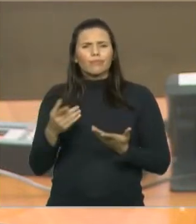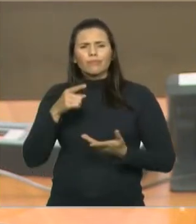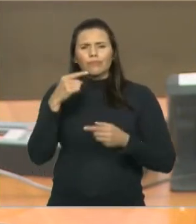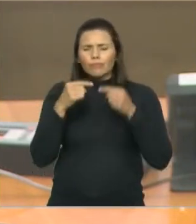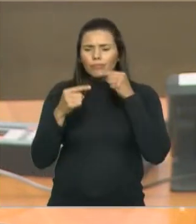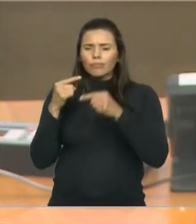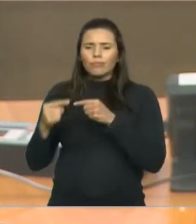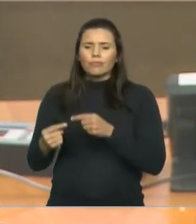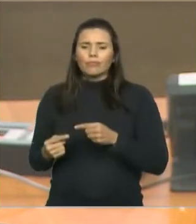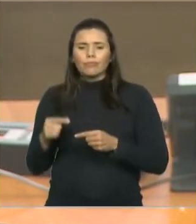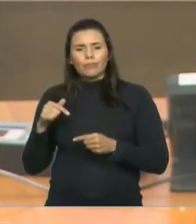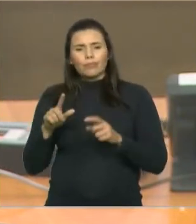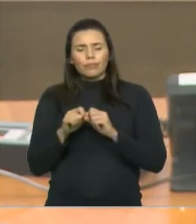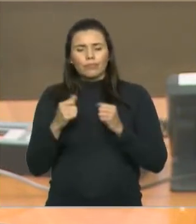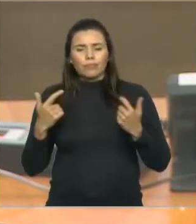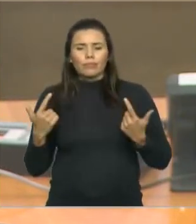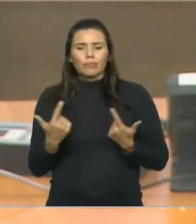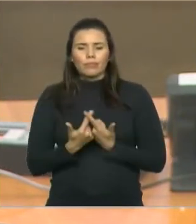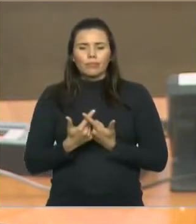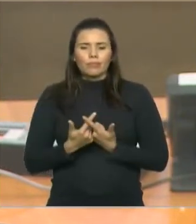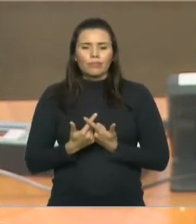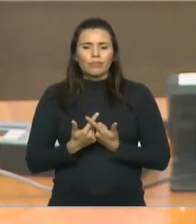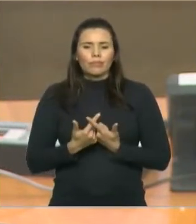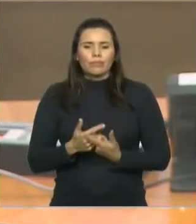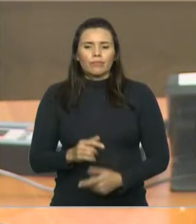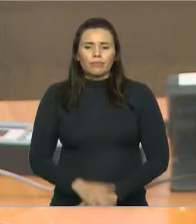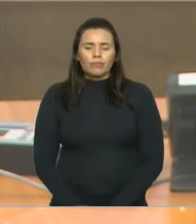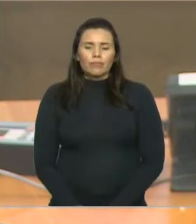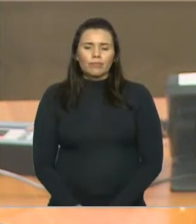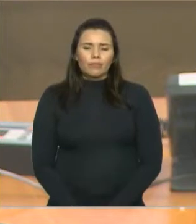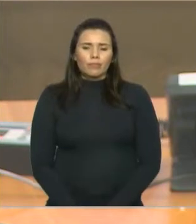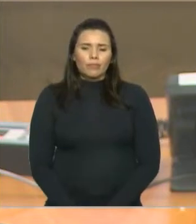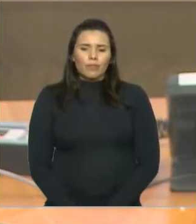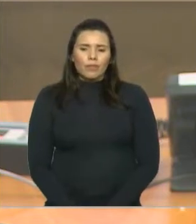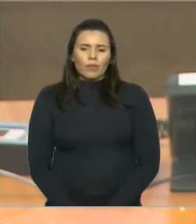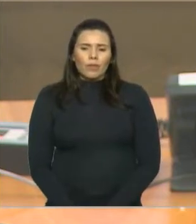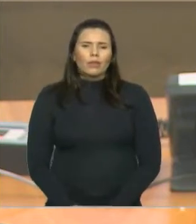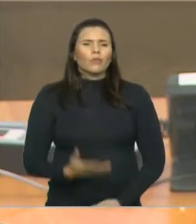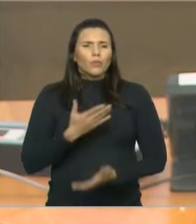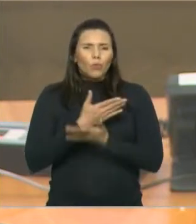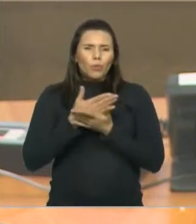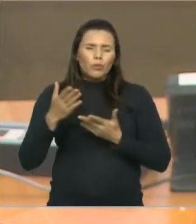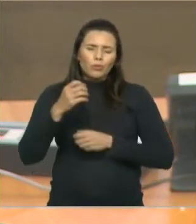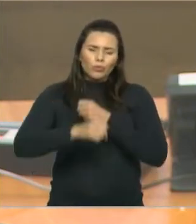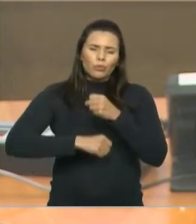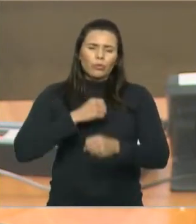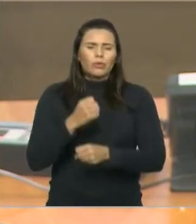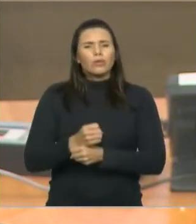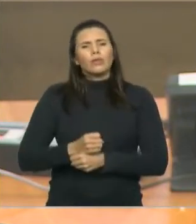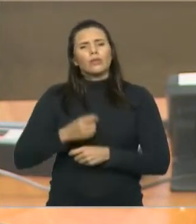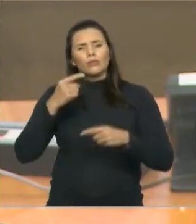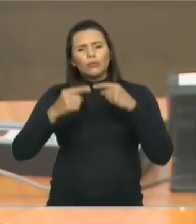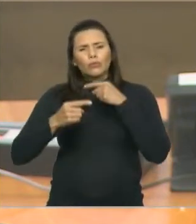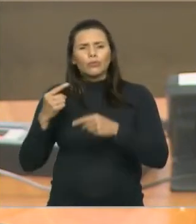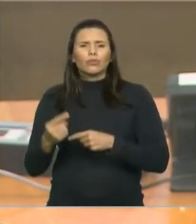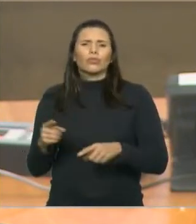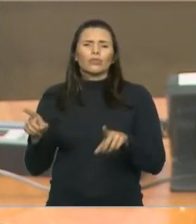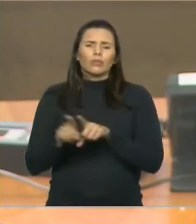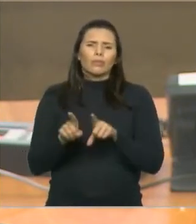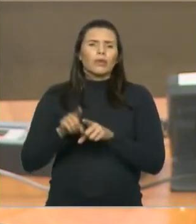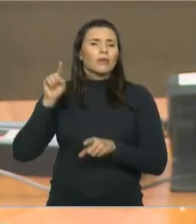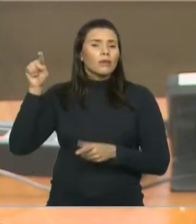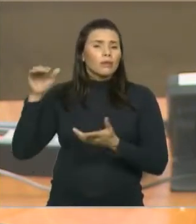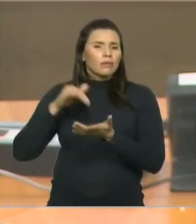casa, a Vossa Excelência tem discutido aqui nessa casa durante todo o semestre, trazido o tema, discutido com a gente o tema lá, inclusive na